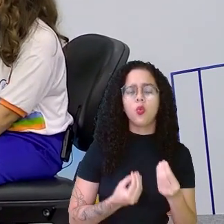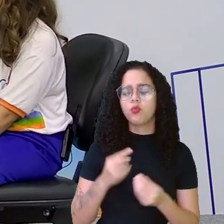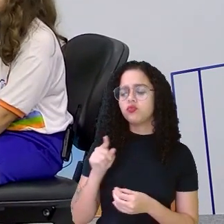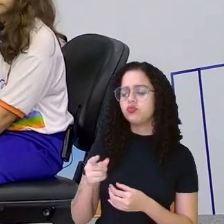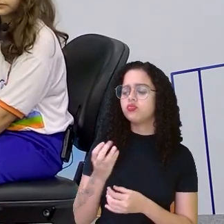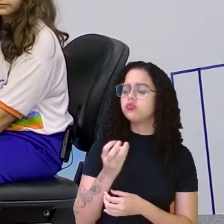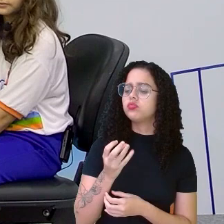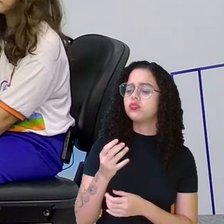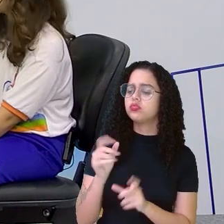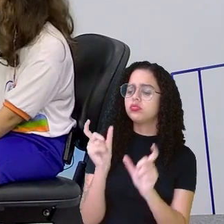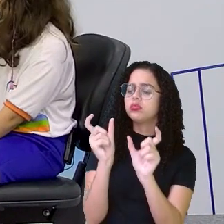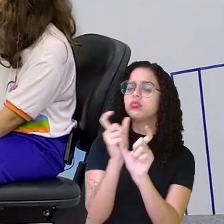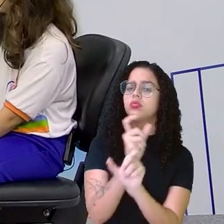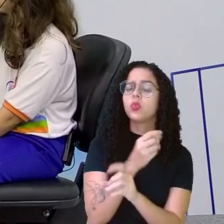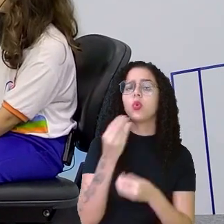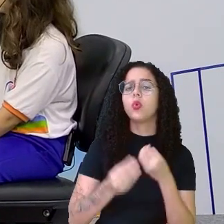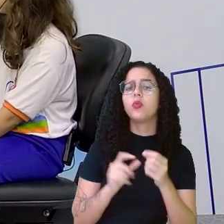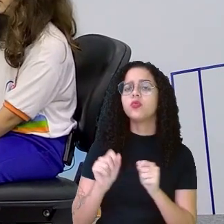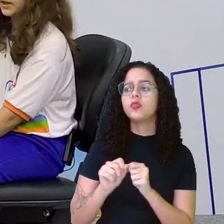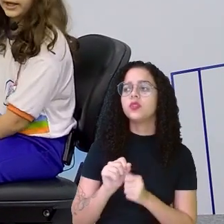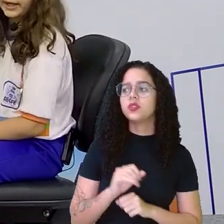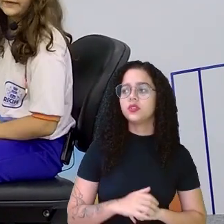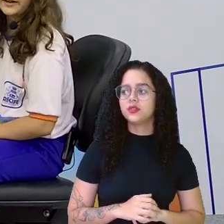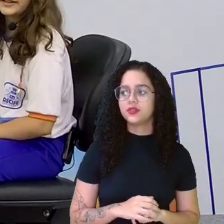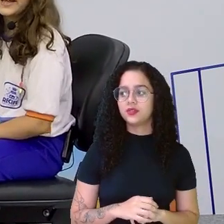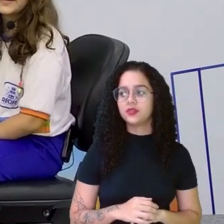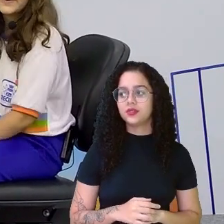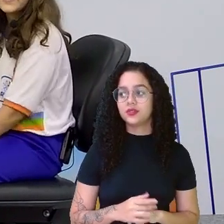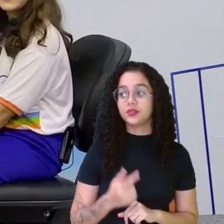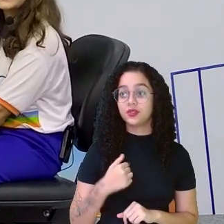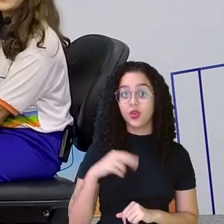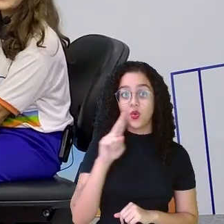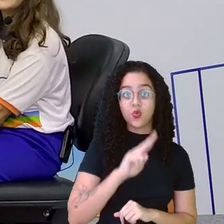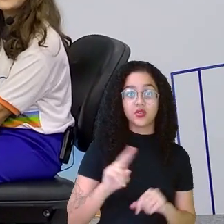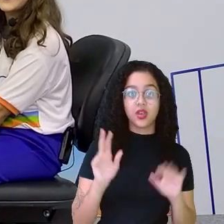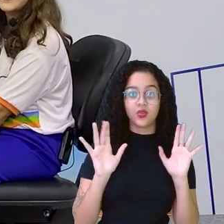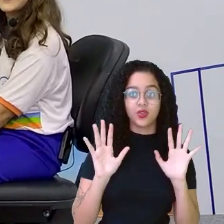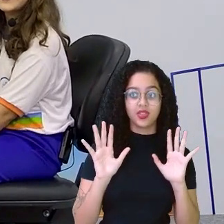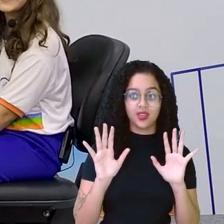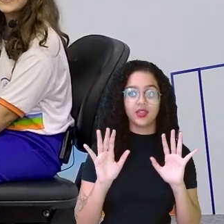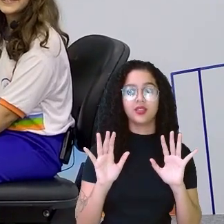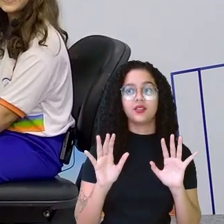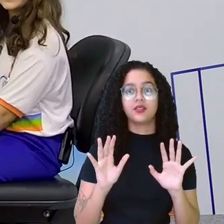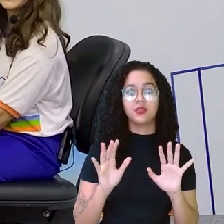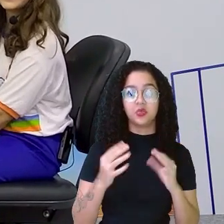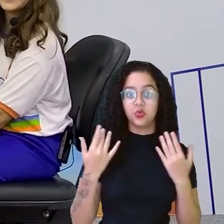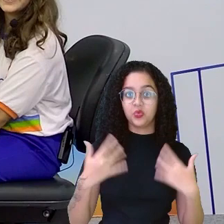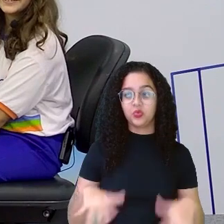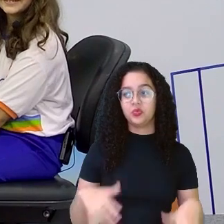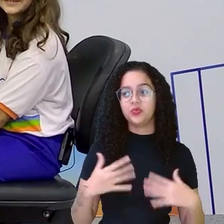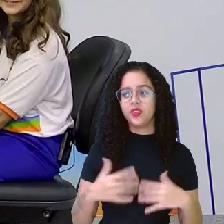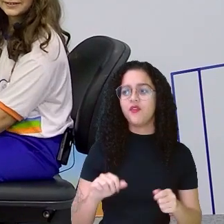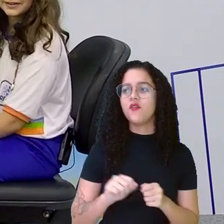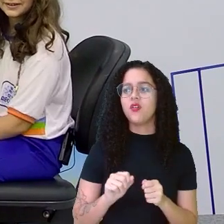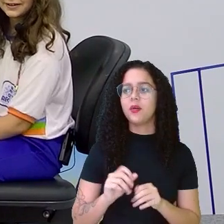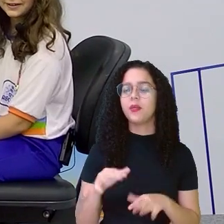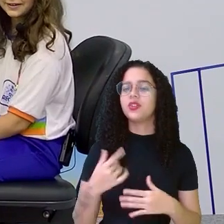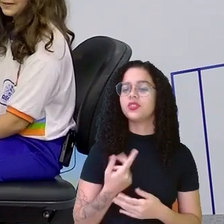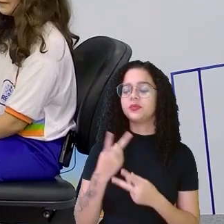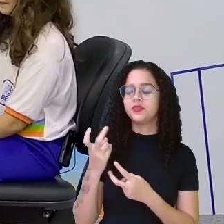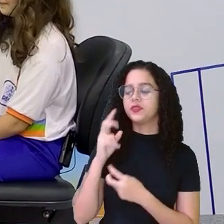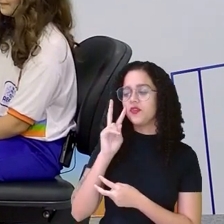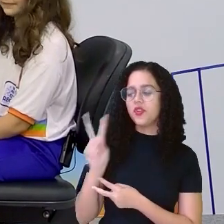palavra Curupira, como você faria? Eu cantaria com os dedos. Faz aí pra gente